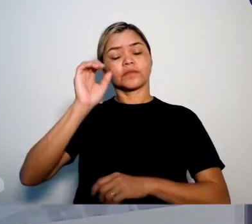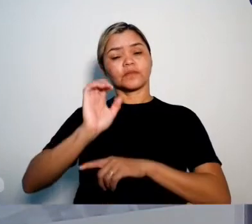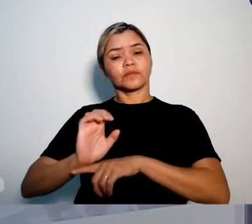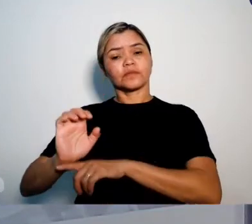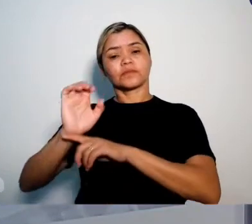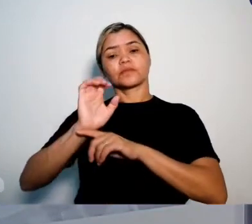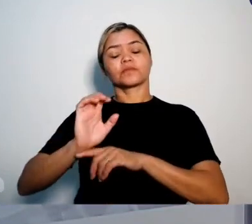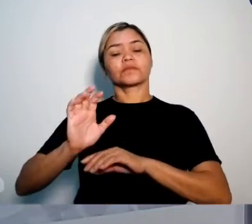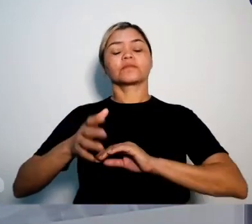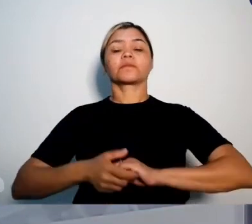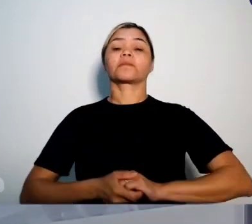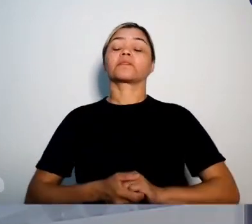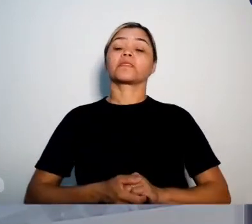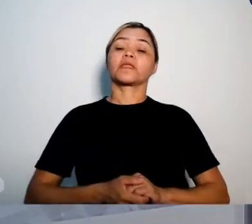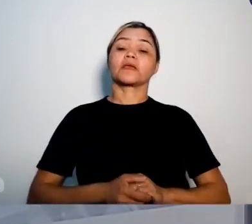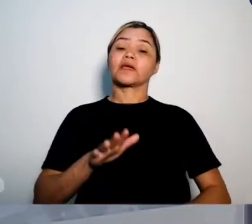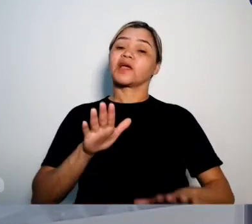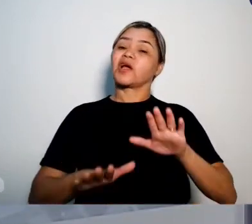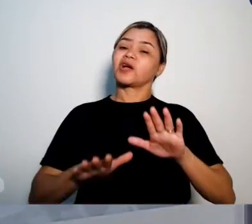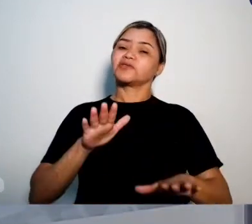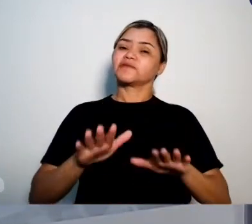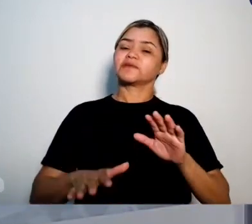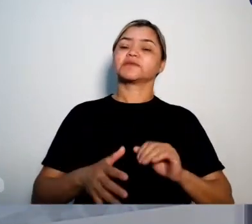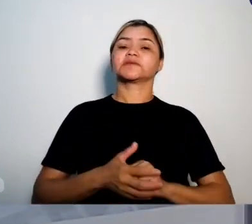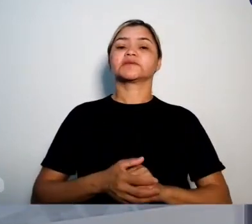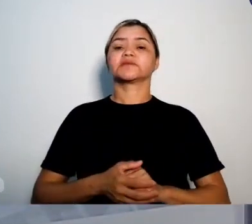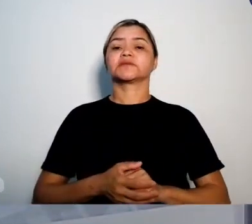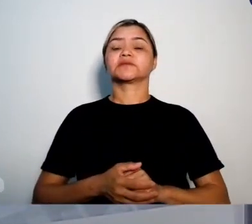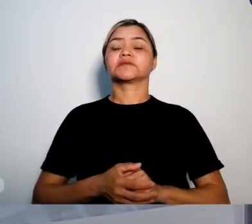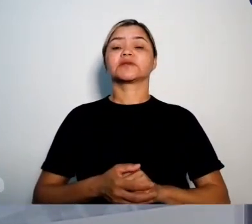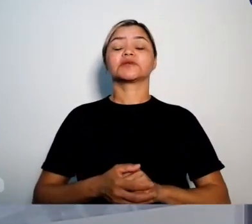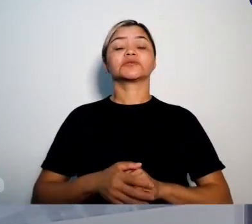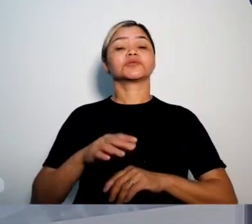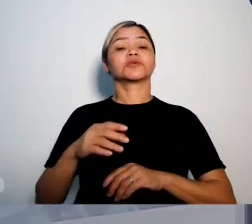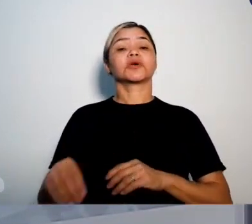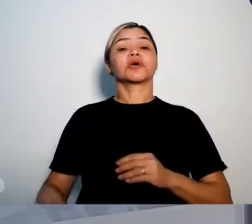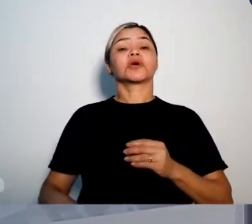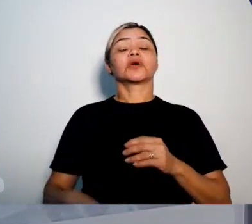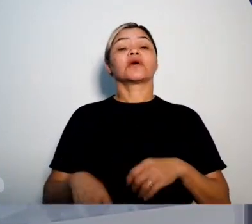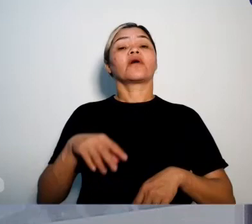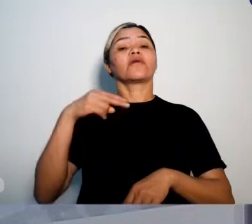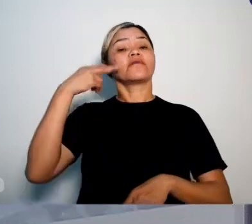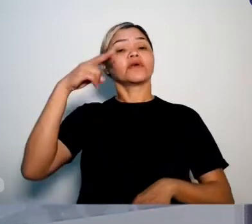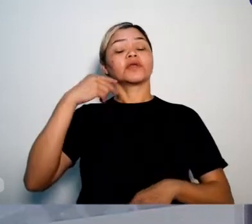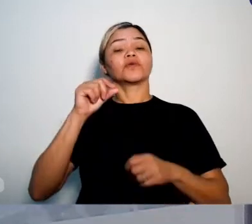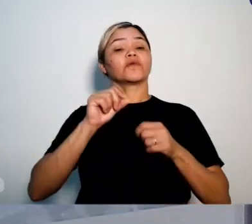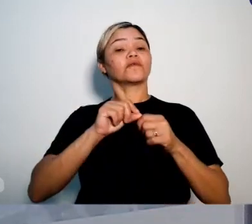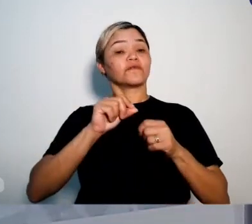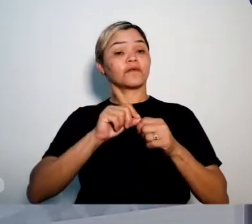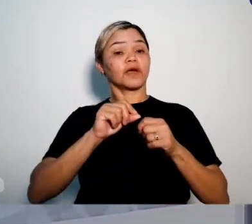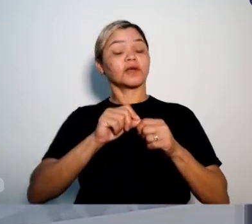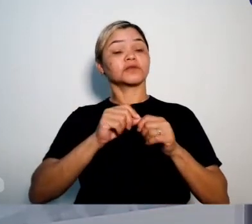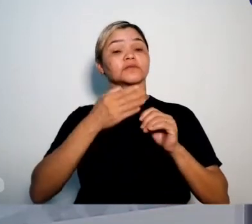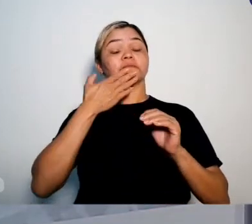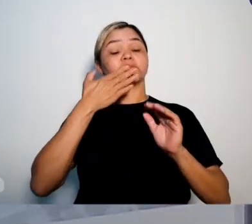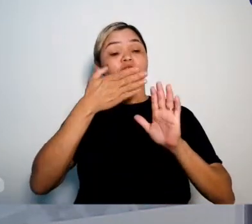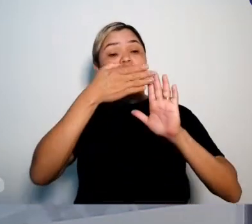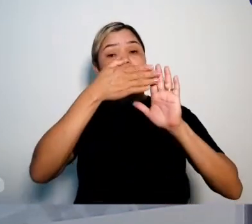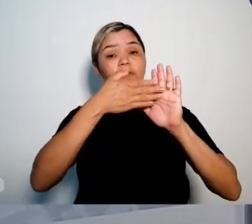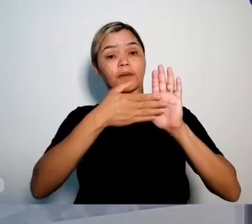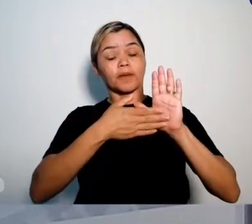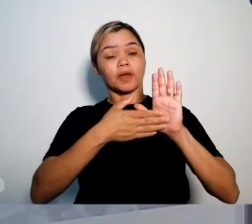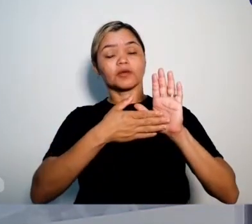E muitas vezes são contribuições do vereador quando faz requerimentos dos